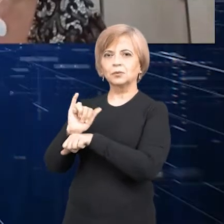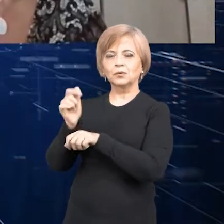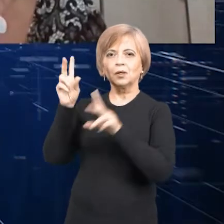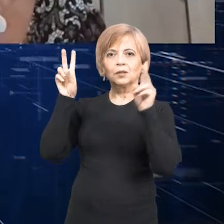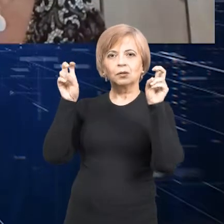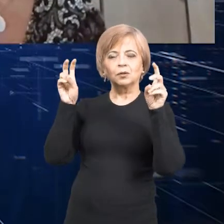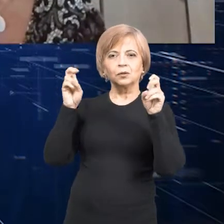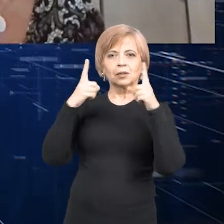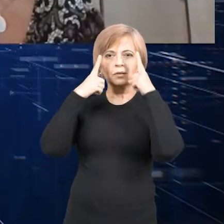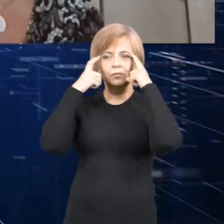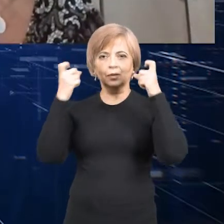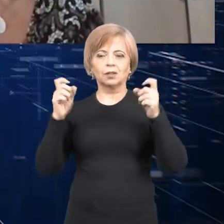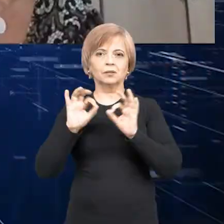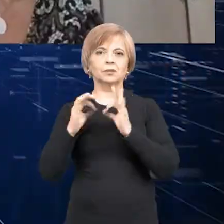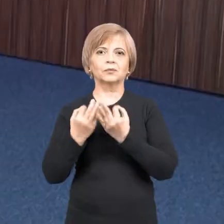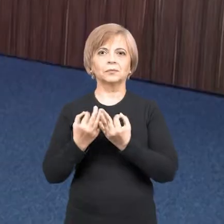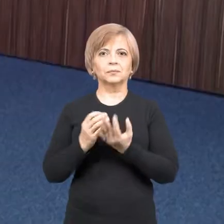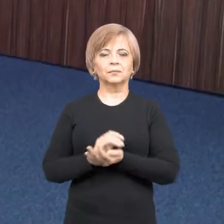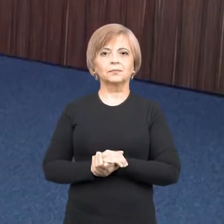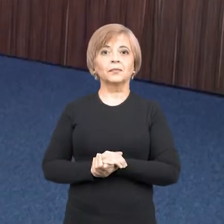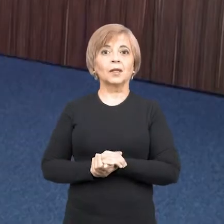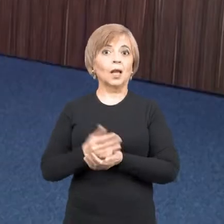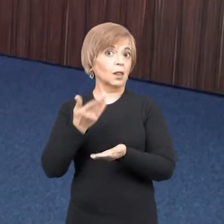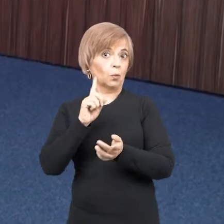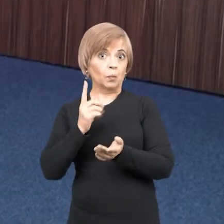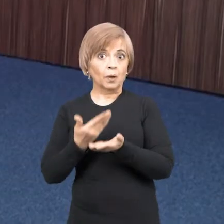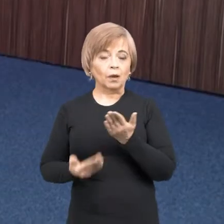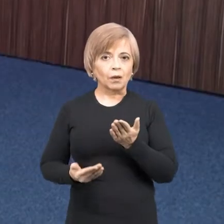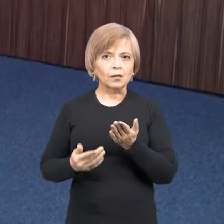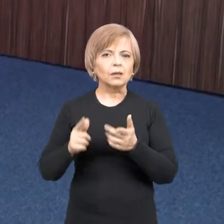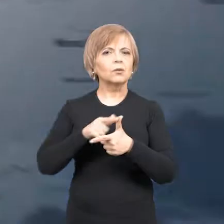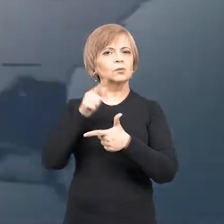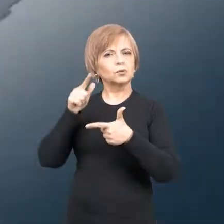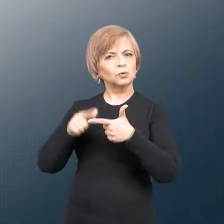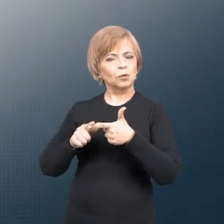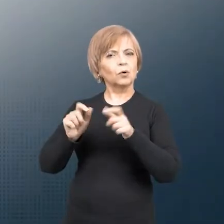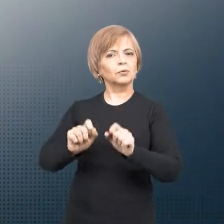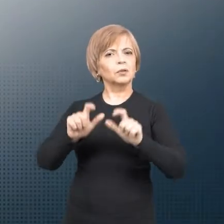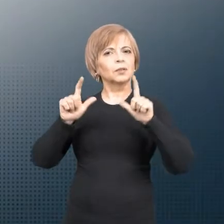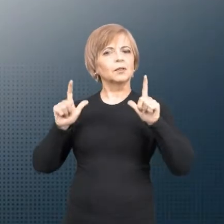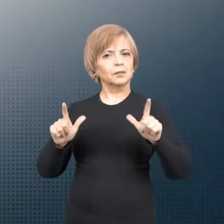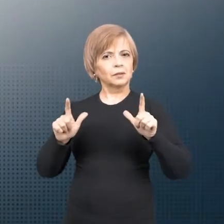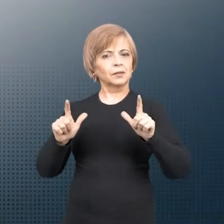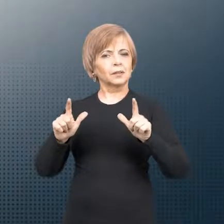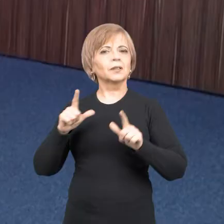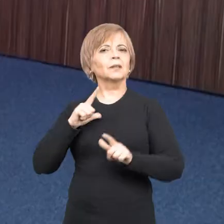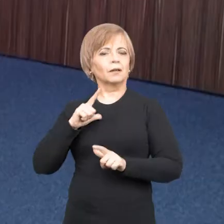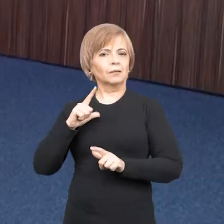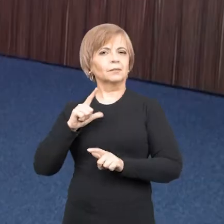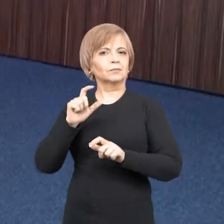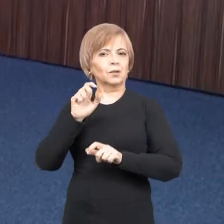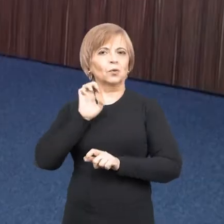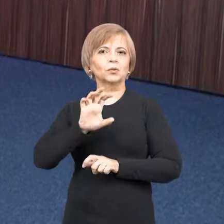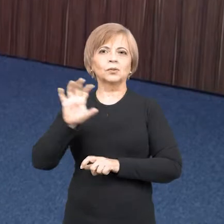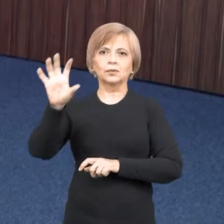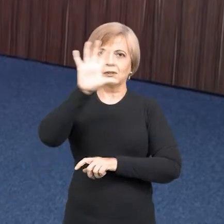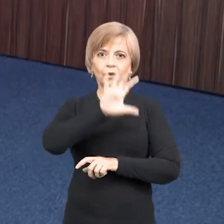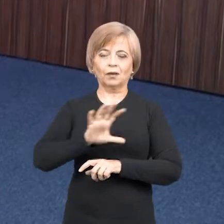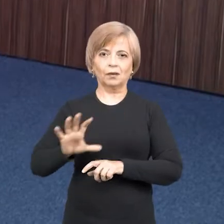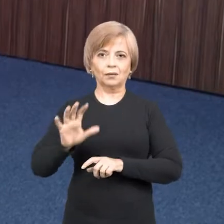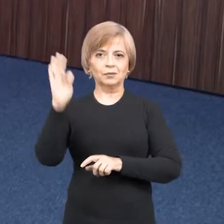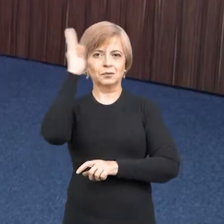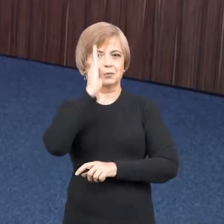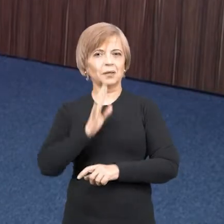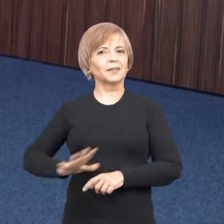sobre violência doméstica e familiar. E não perca a exibição do nosso quadro MPRJ pelo Estado. Está no ar, para todo o